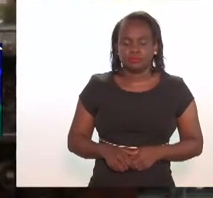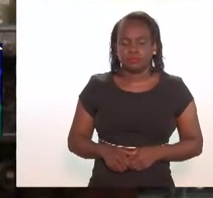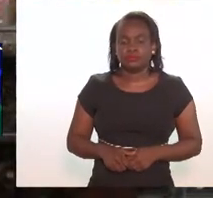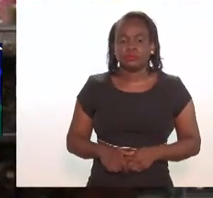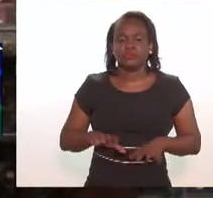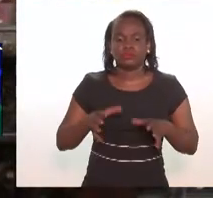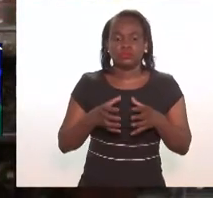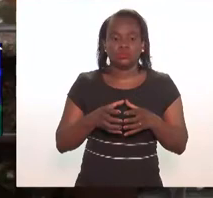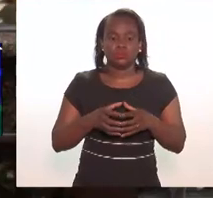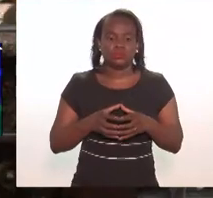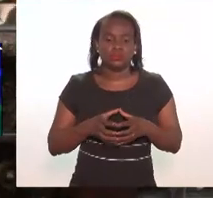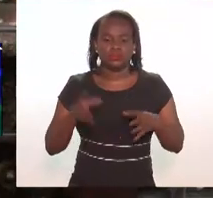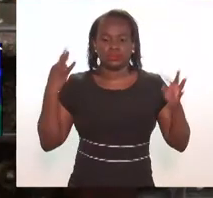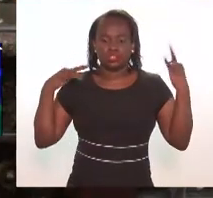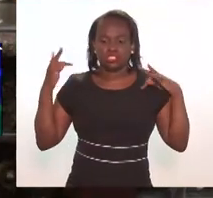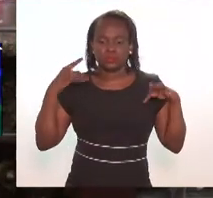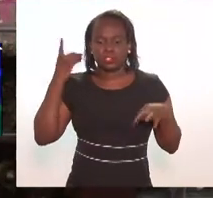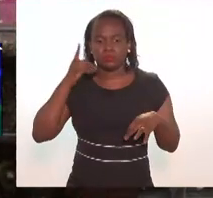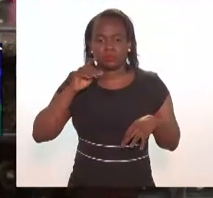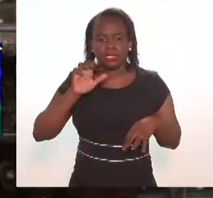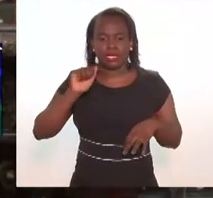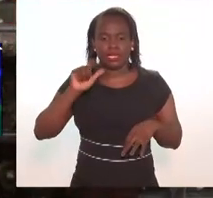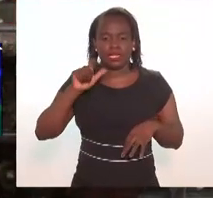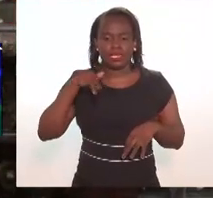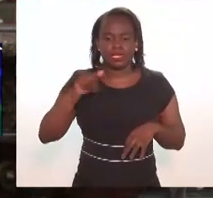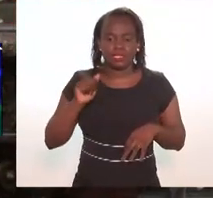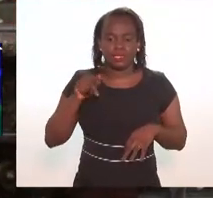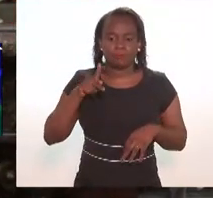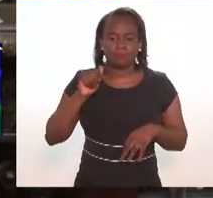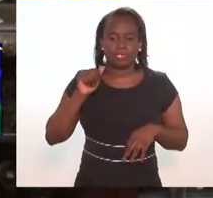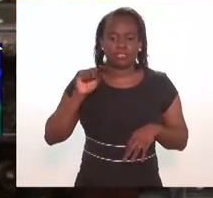Pela Comissão de Turismo, deputada Alana Passos.